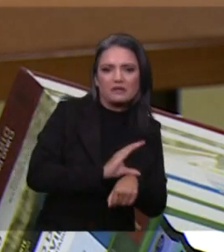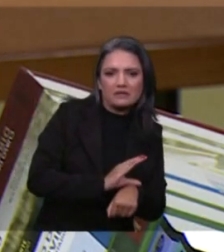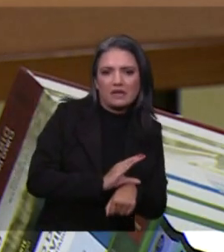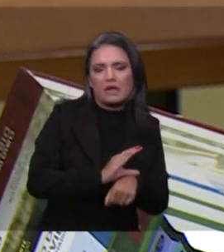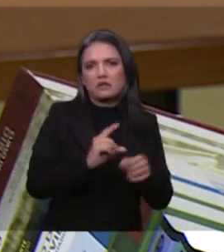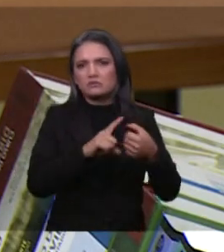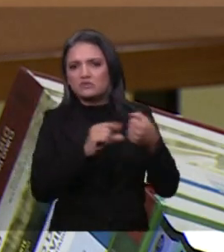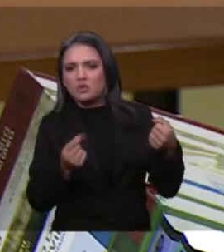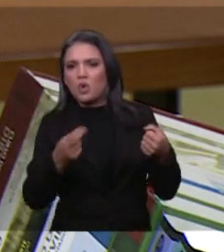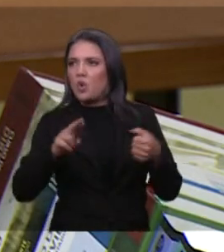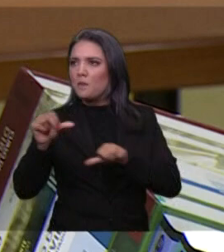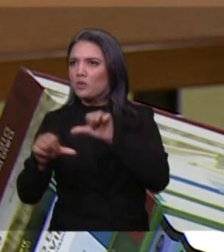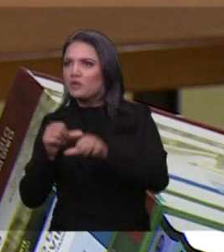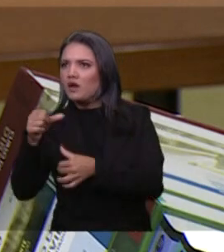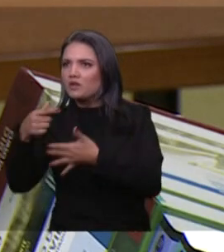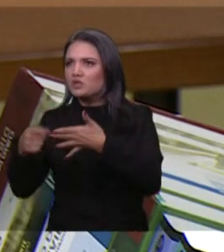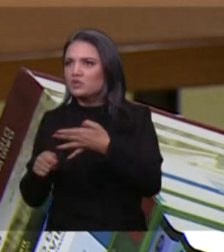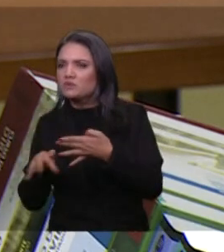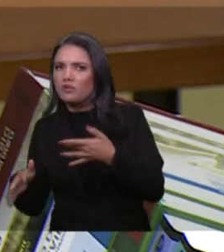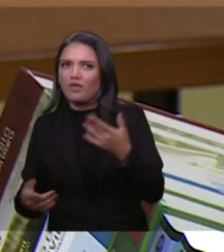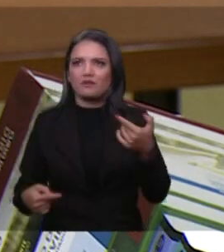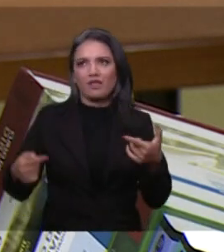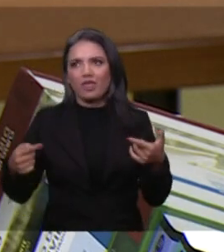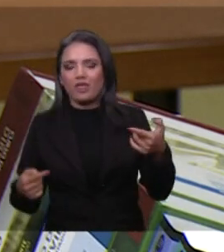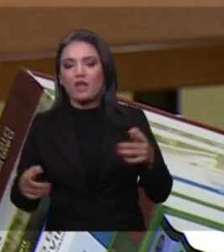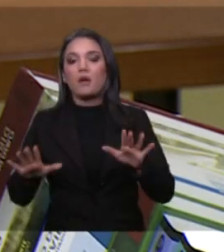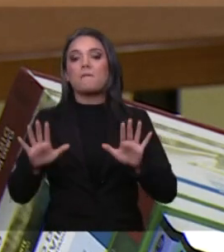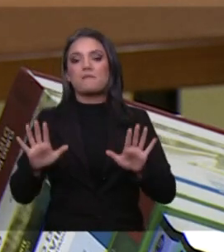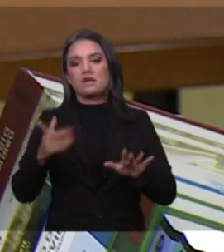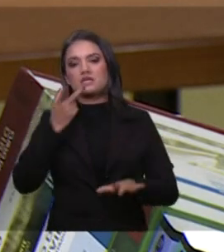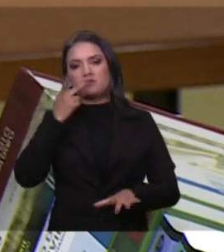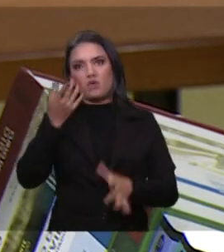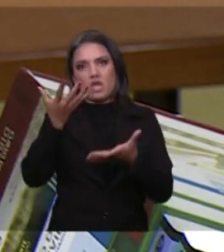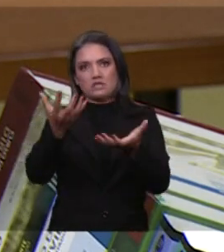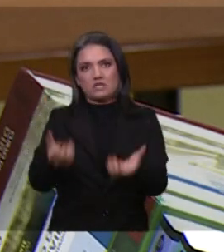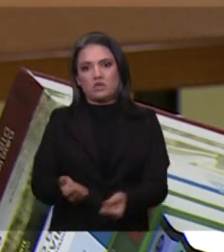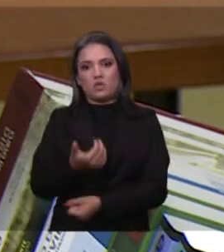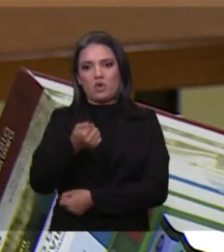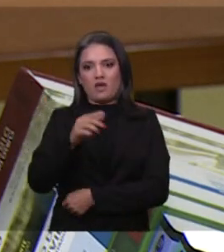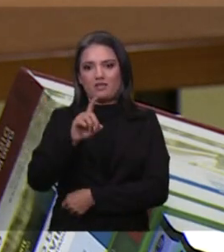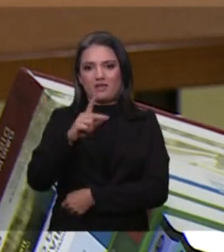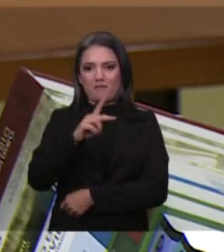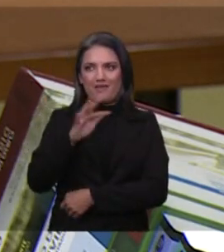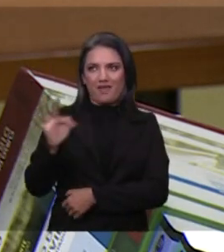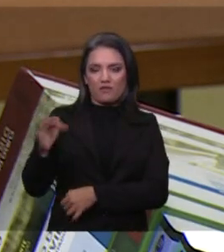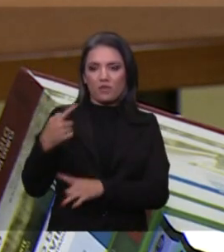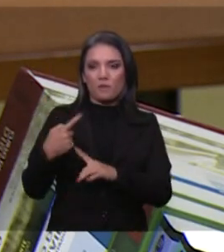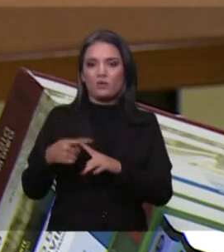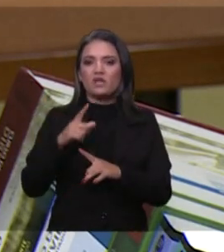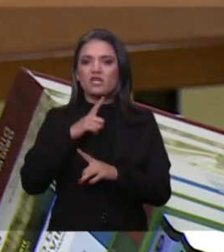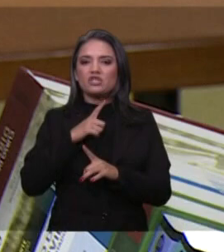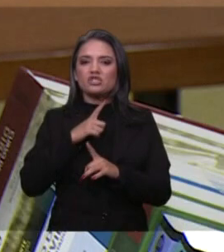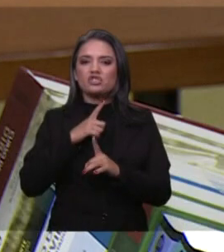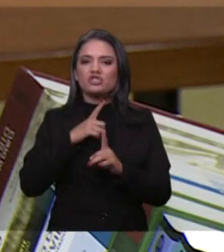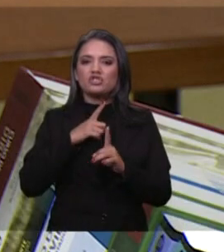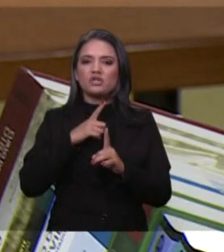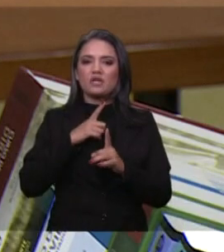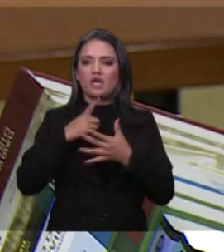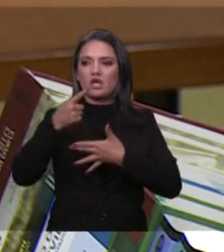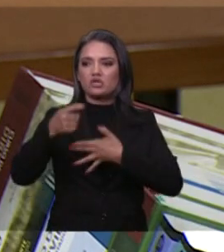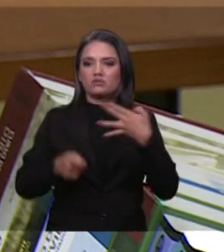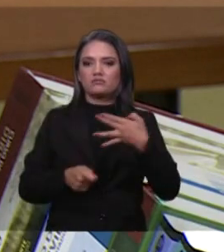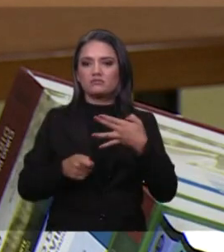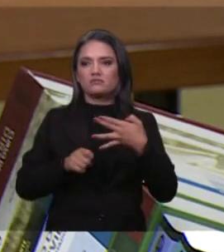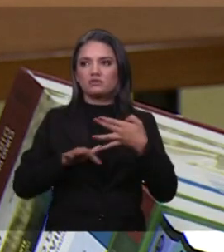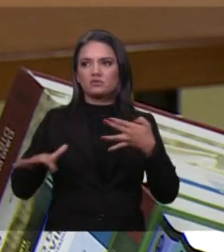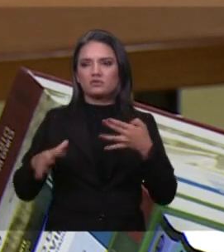ou estávamos mudando a jurisprudência. E, na verdade, Vossa Excelência admitiu a DPF porque havia divergência jurisprudencial e